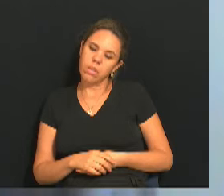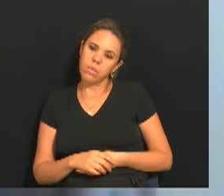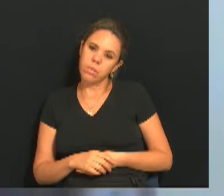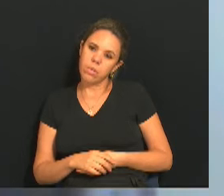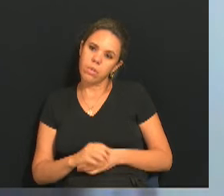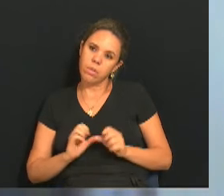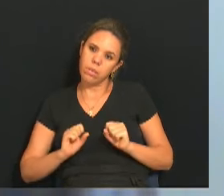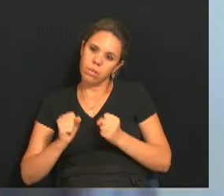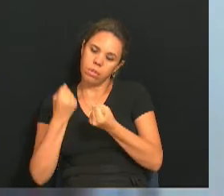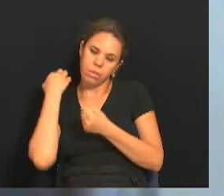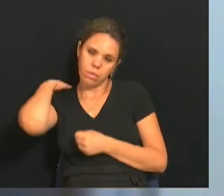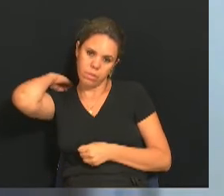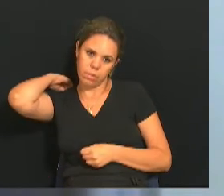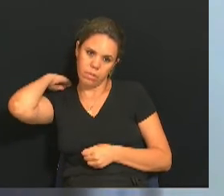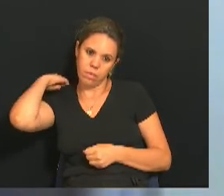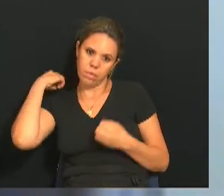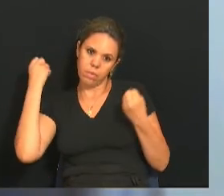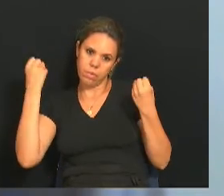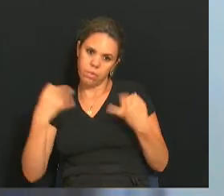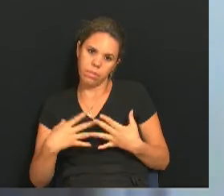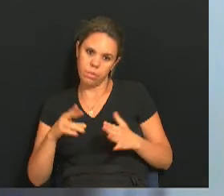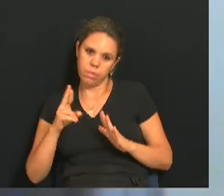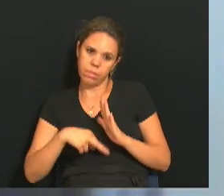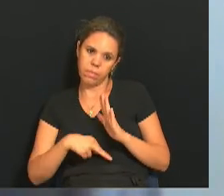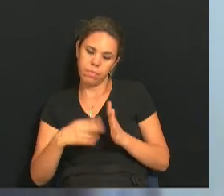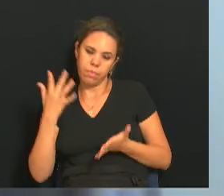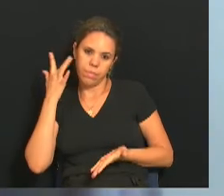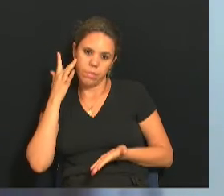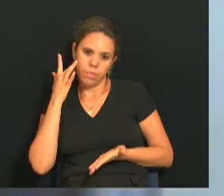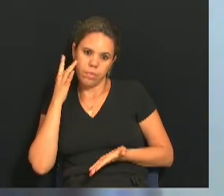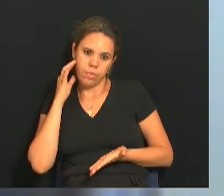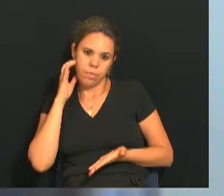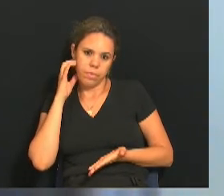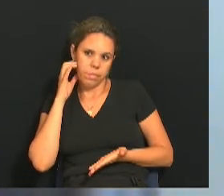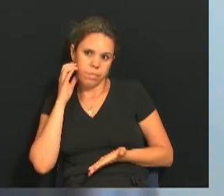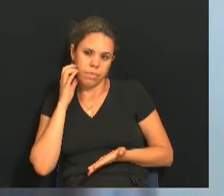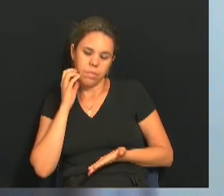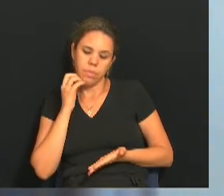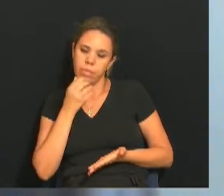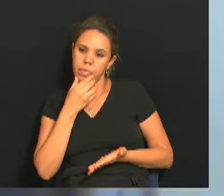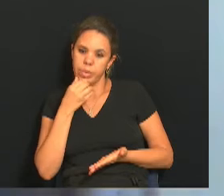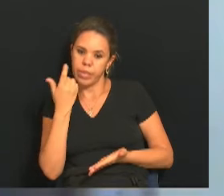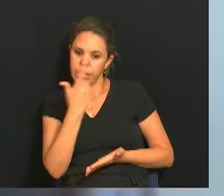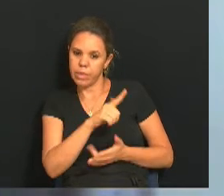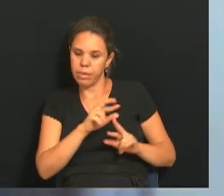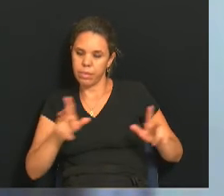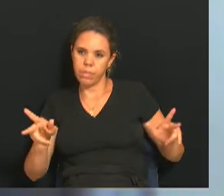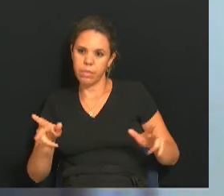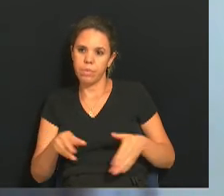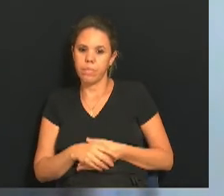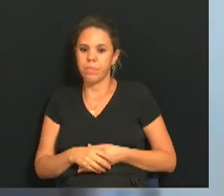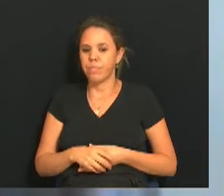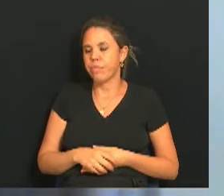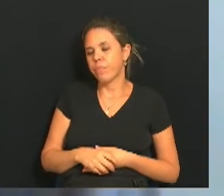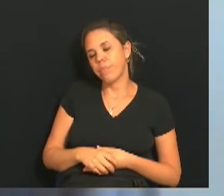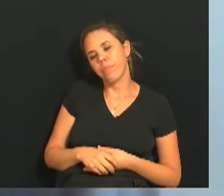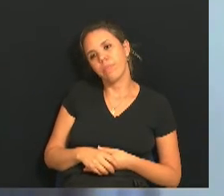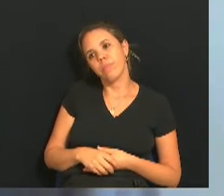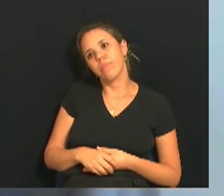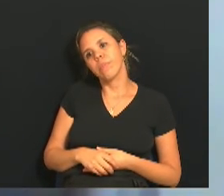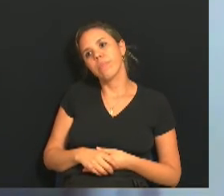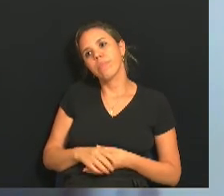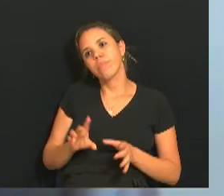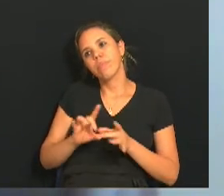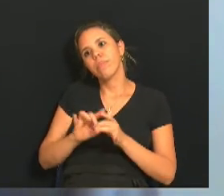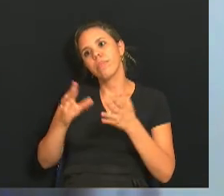estou explicando o porquê da redação. E eu acho que talvez na transposição de uma minuta para outra isso não tenha ficado claro, mas deixo